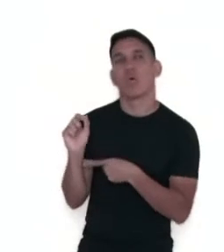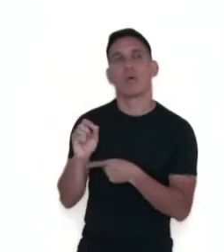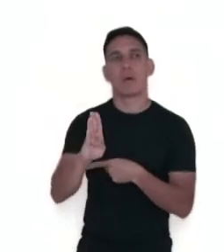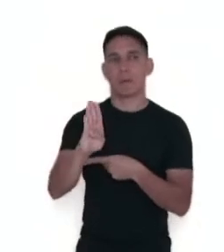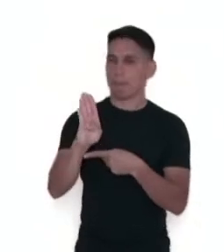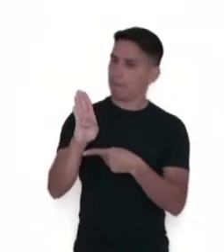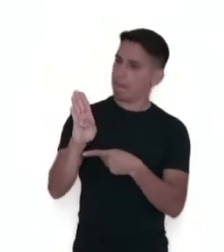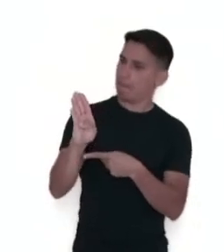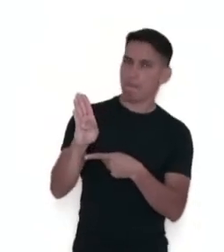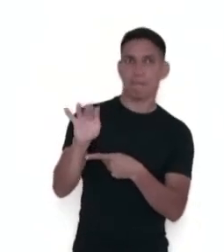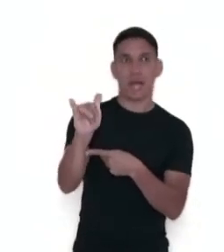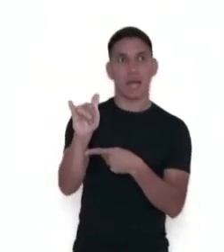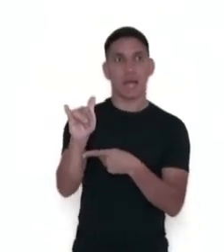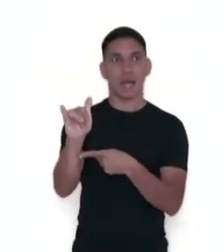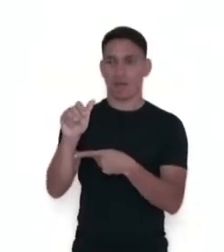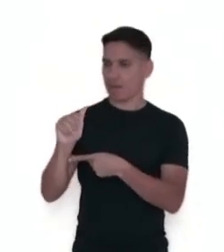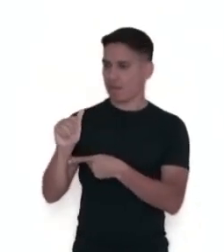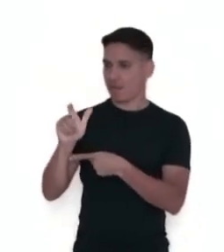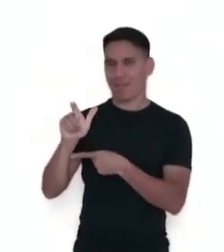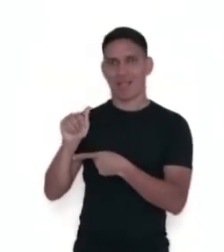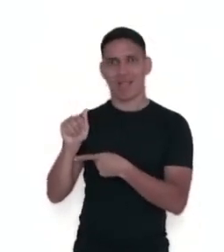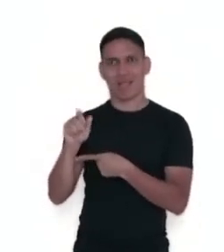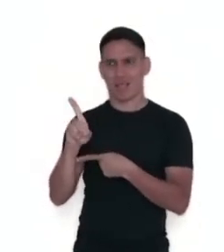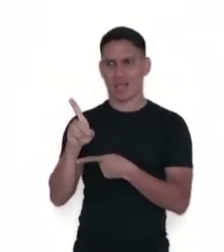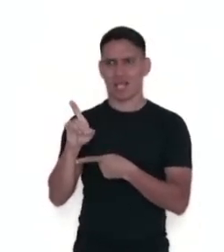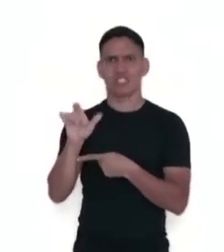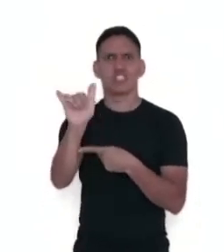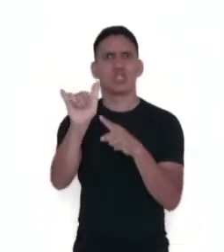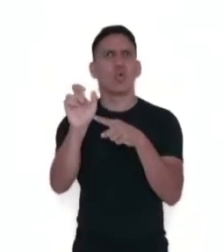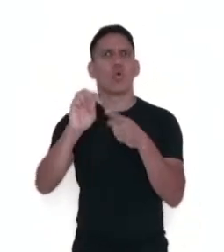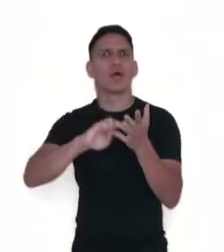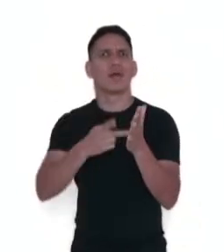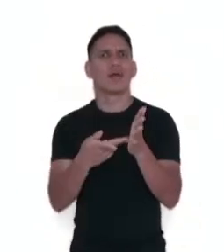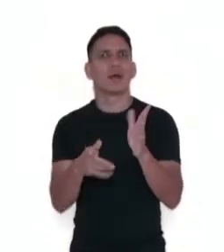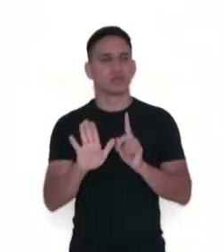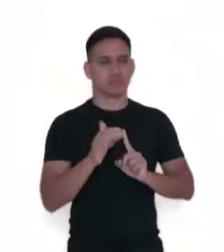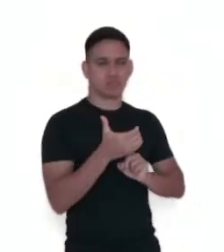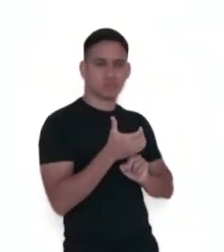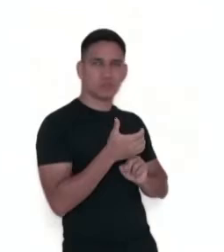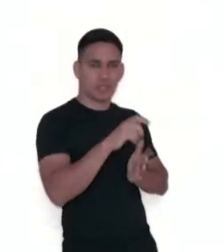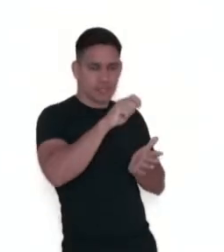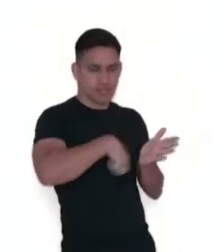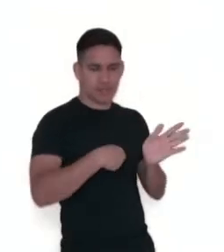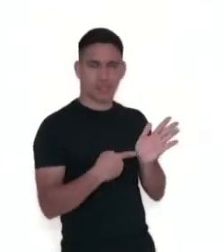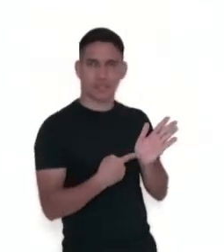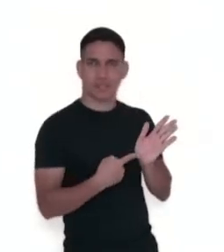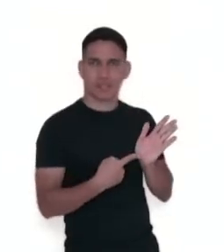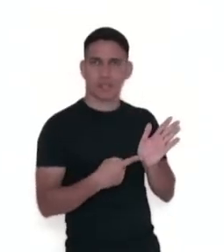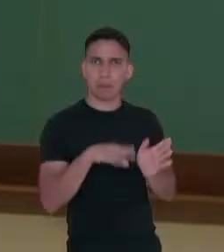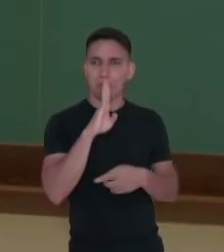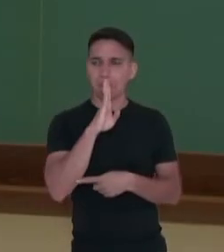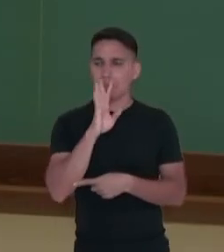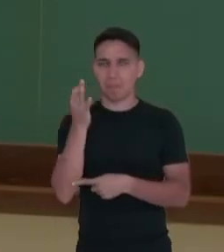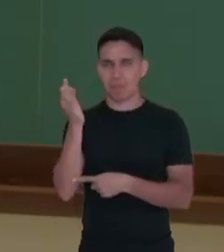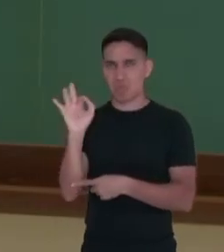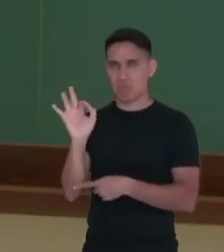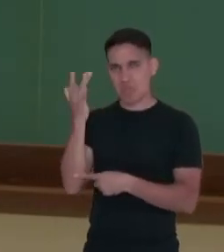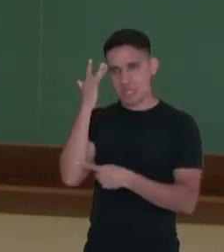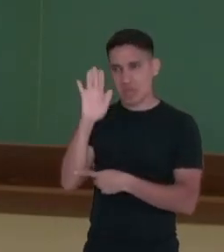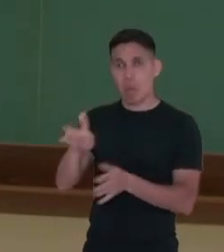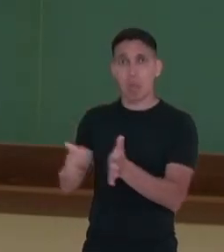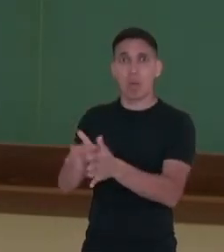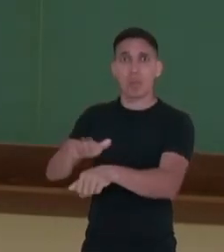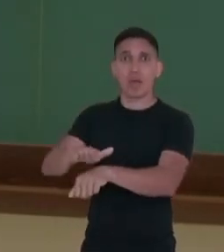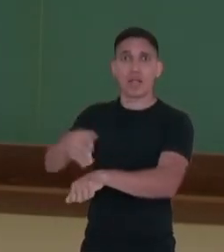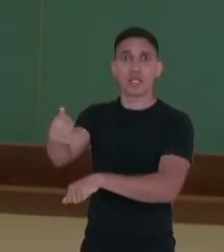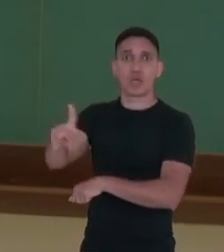lady. Todos esses quatro foram publicados então como romances anônimos e ela assinava, né, by lady, pela senhorita, né, ao invés de colocar o